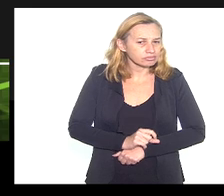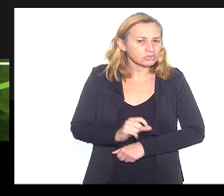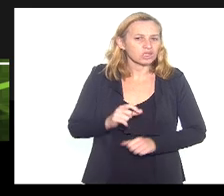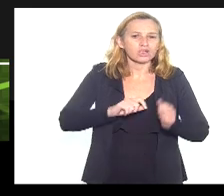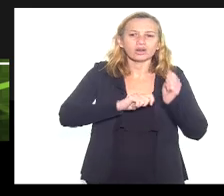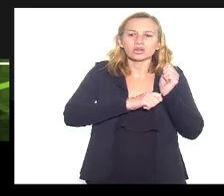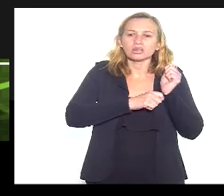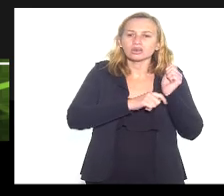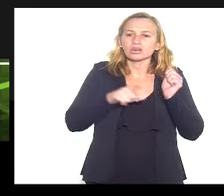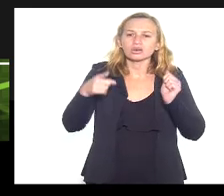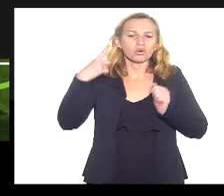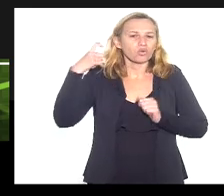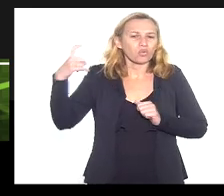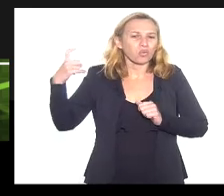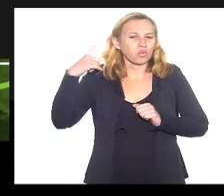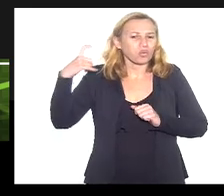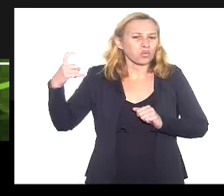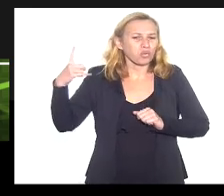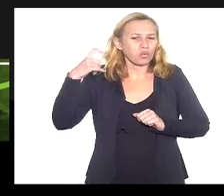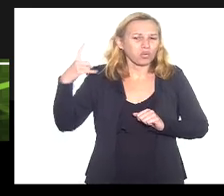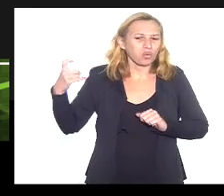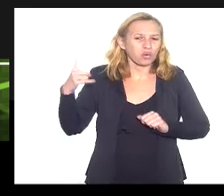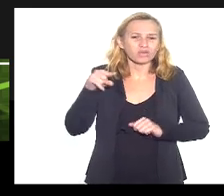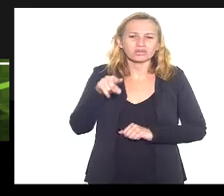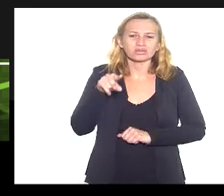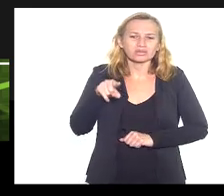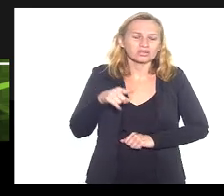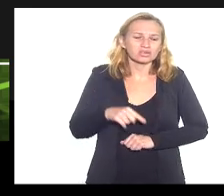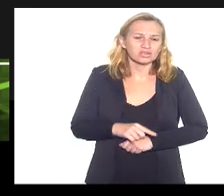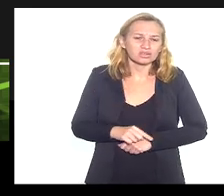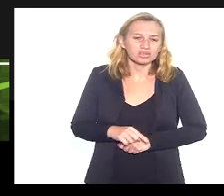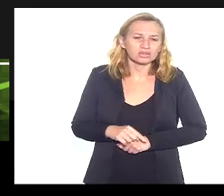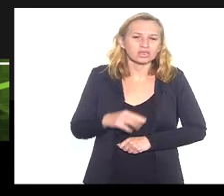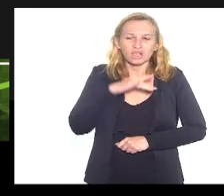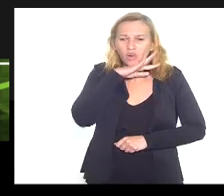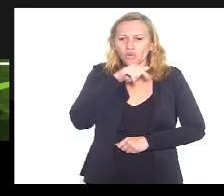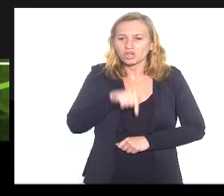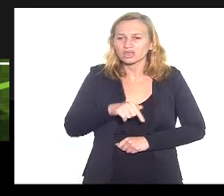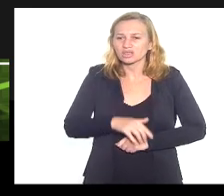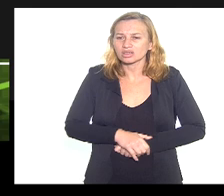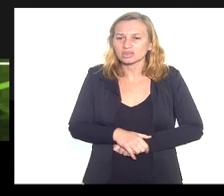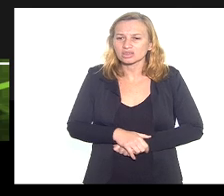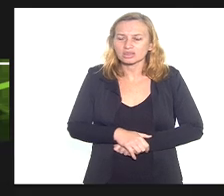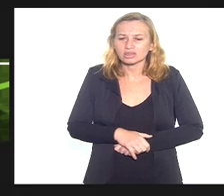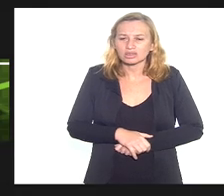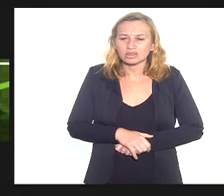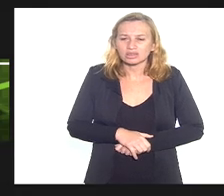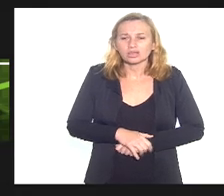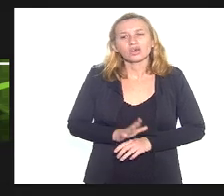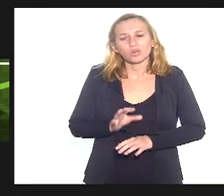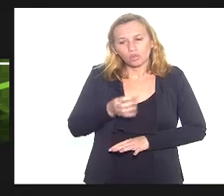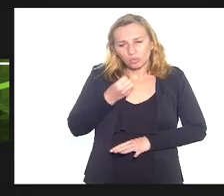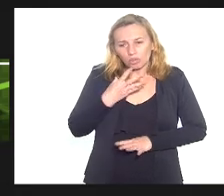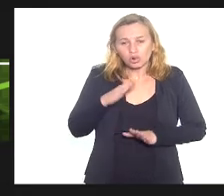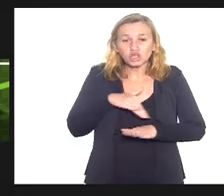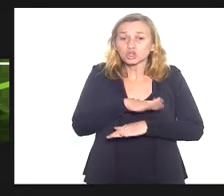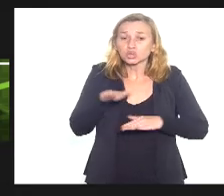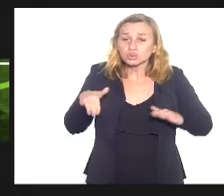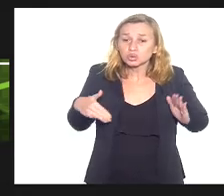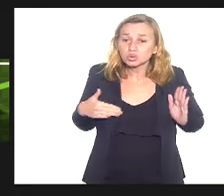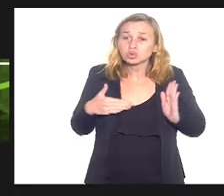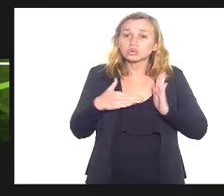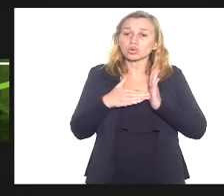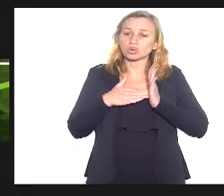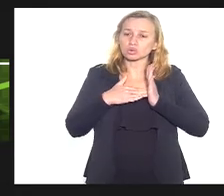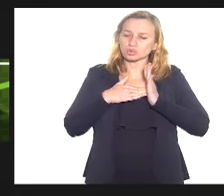Tem um microfone aberto aí que está dando uma microfonia muito ruim. O ideal é que